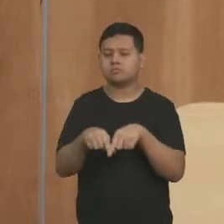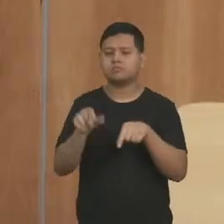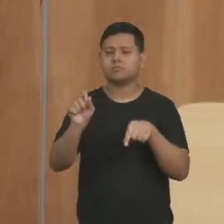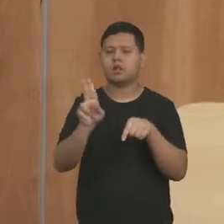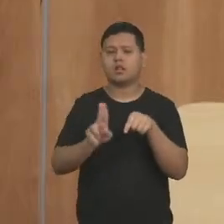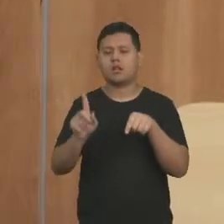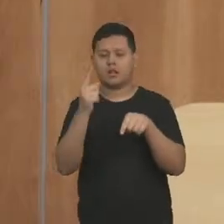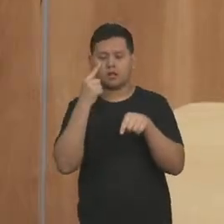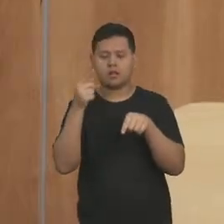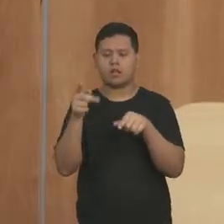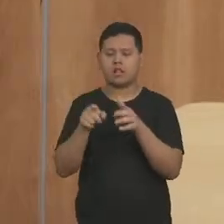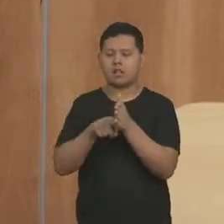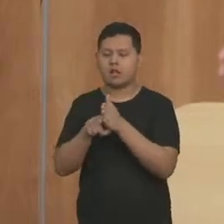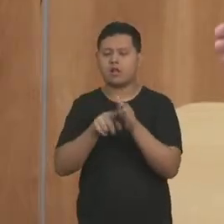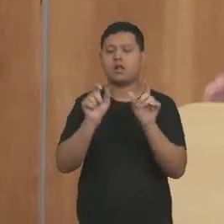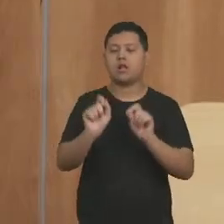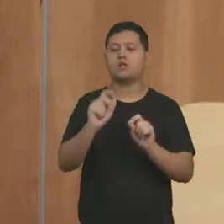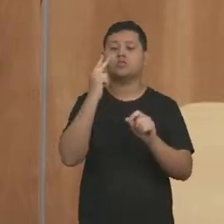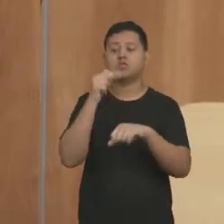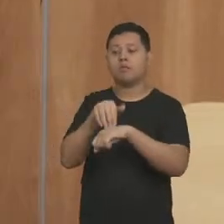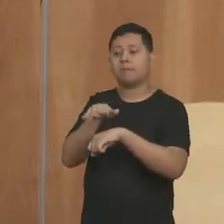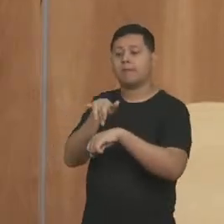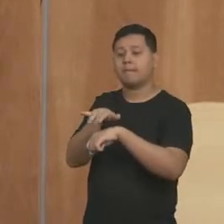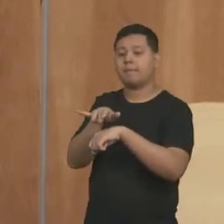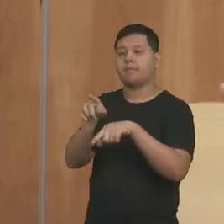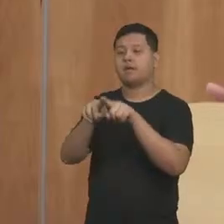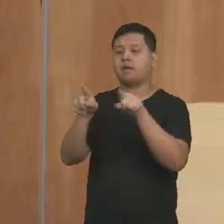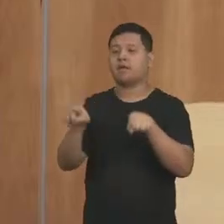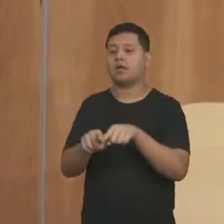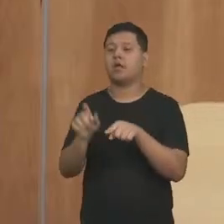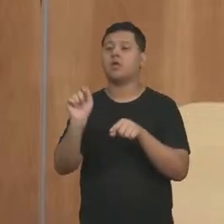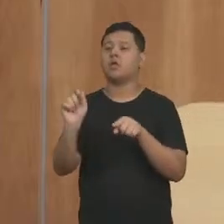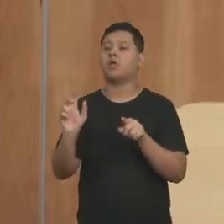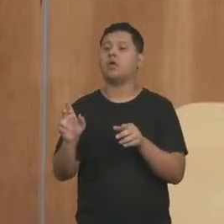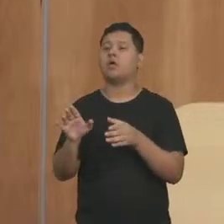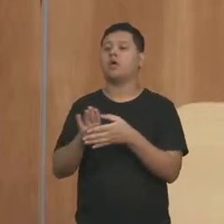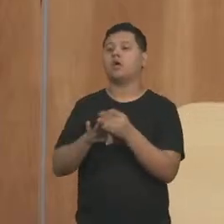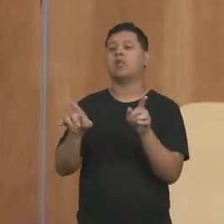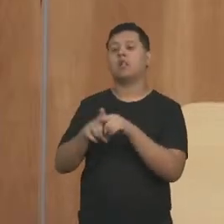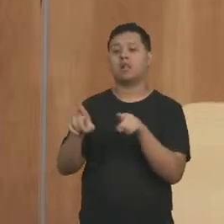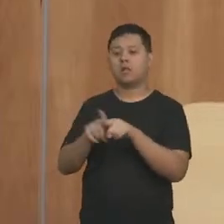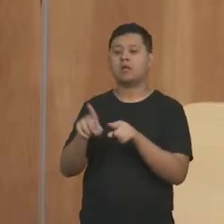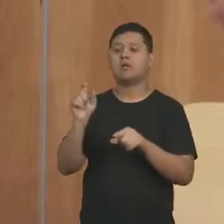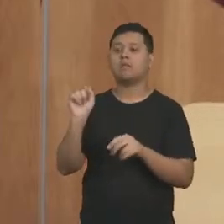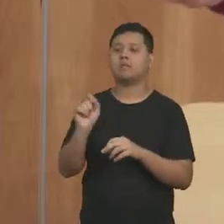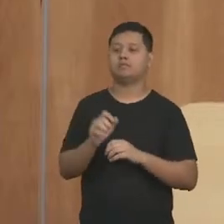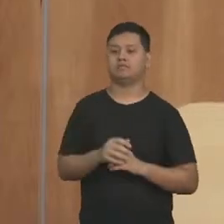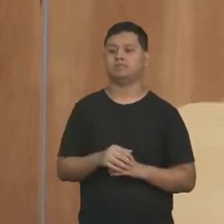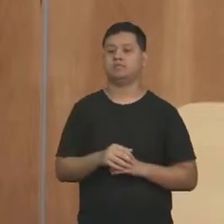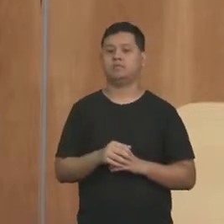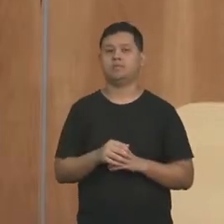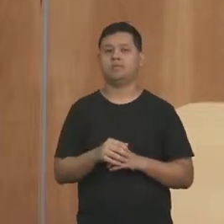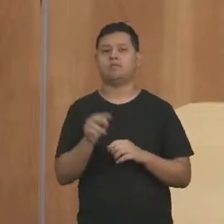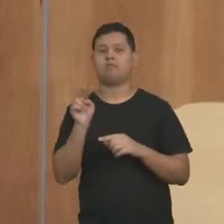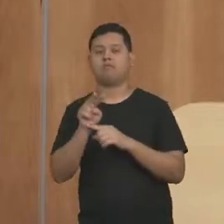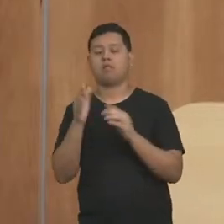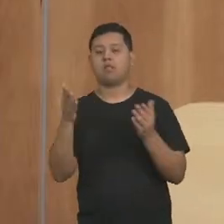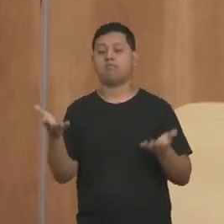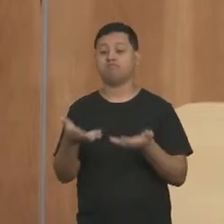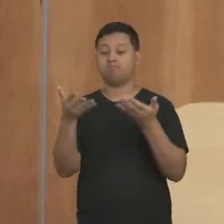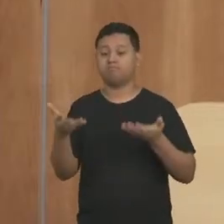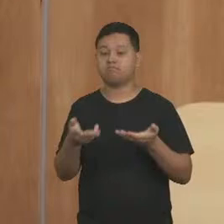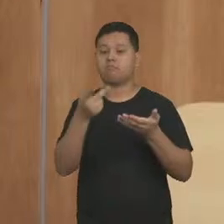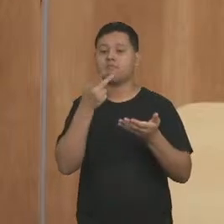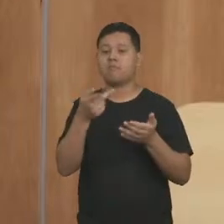município, mediante emissão de recomendação. Então, esse conselho também tem essa prerrogativa de